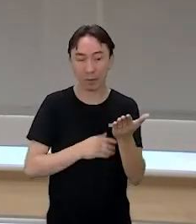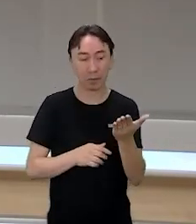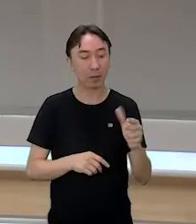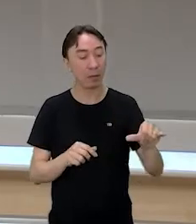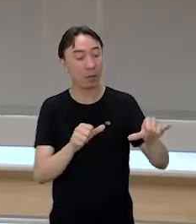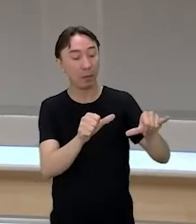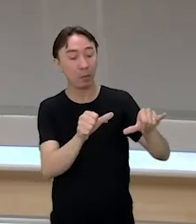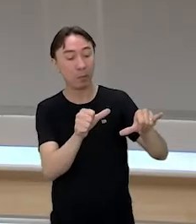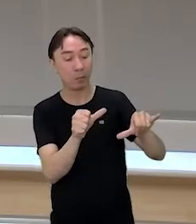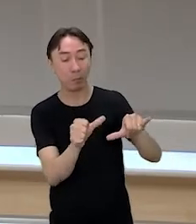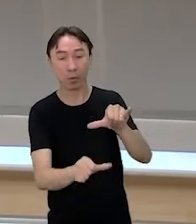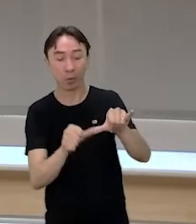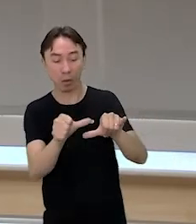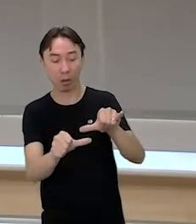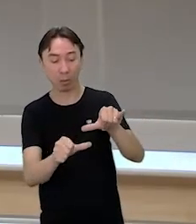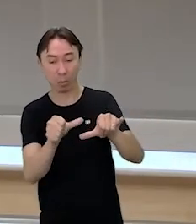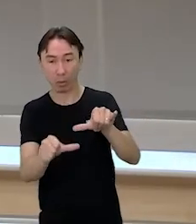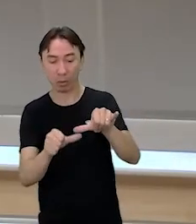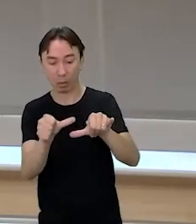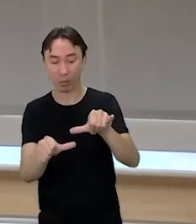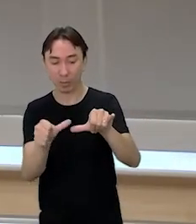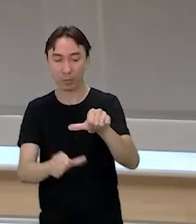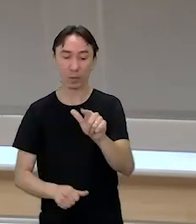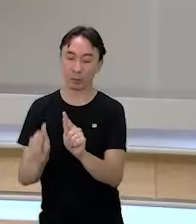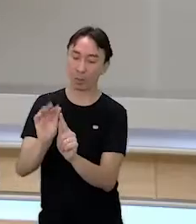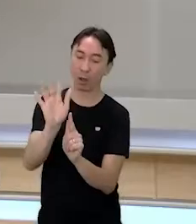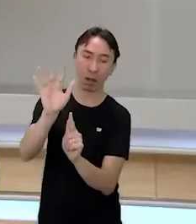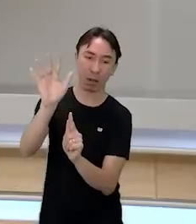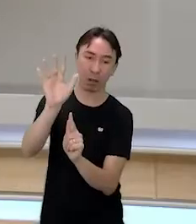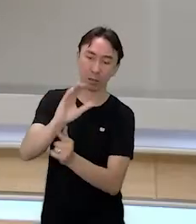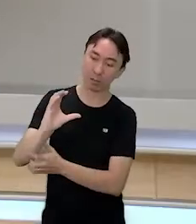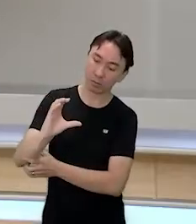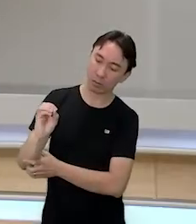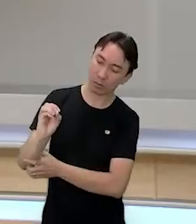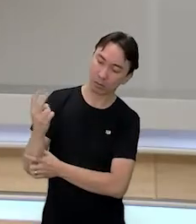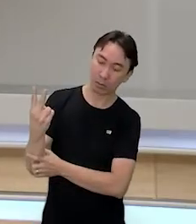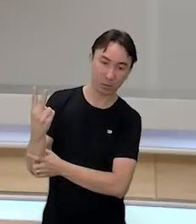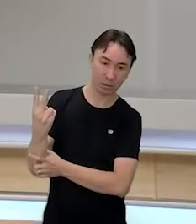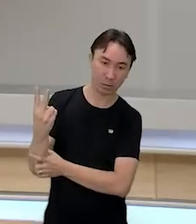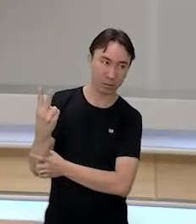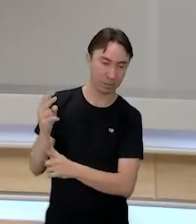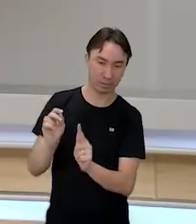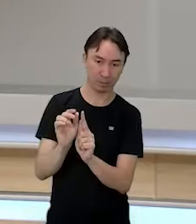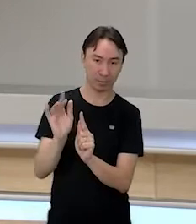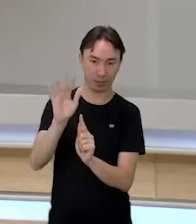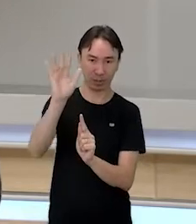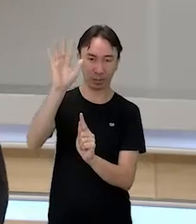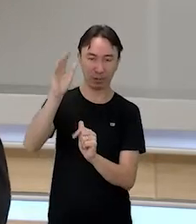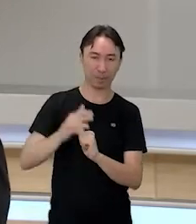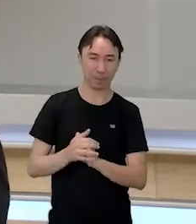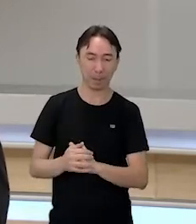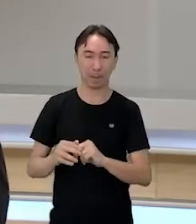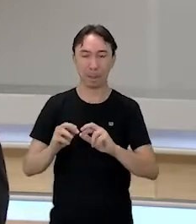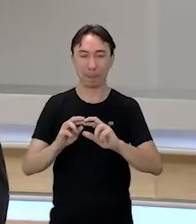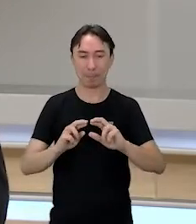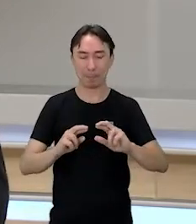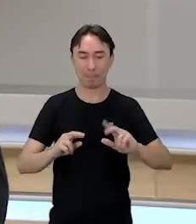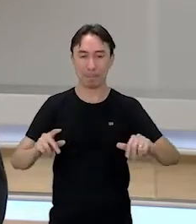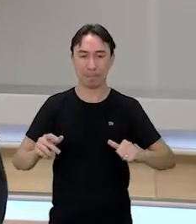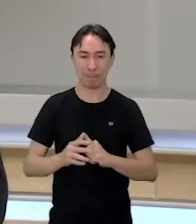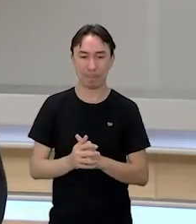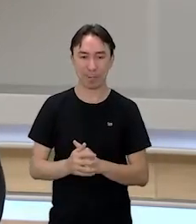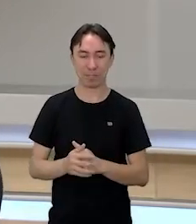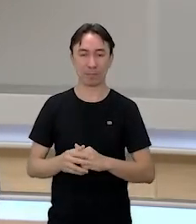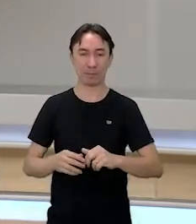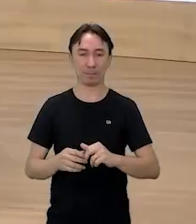carbônico, que é liberado para a atmosfera. Deixa eu te fazer uma pergunta, você concluiu? Pode falar. Fazer uma pergunta. Esse processo de transformação, ele